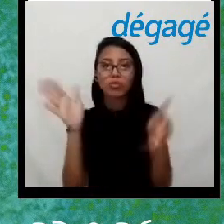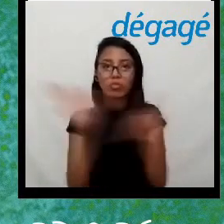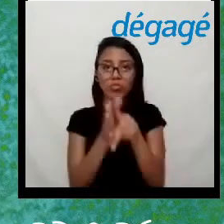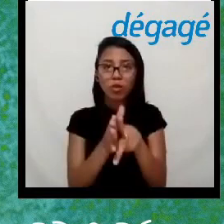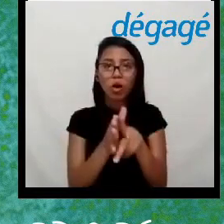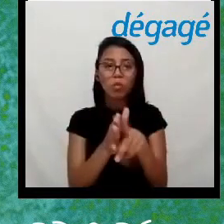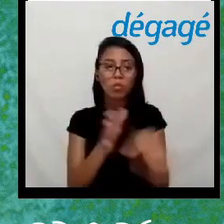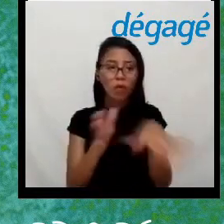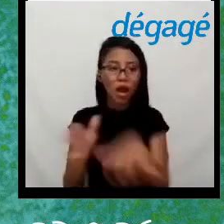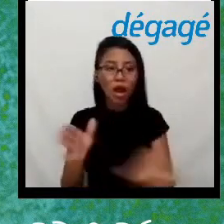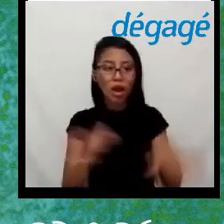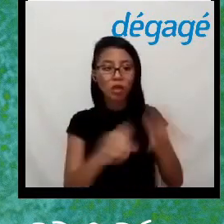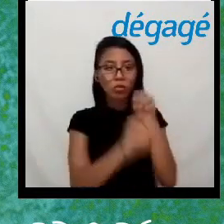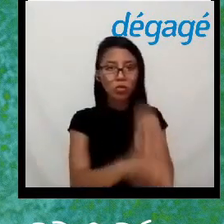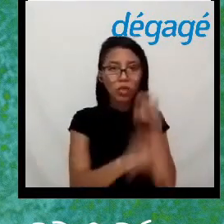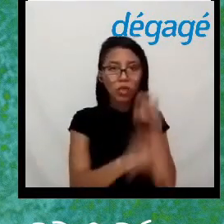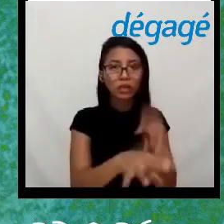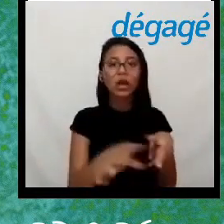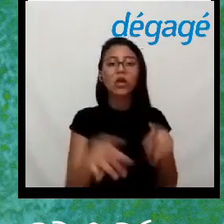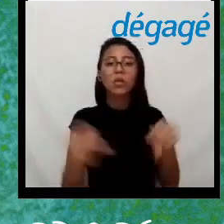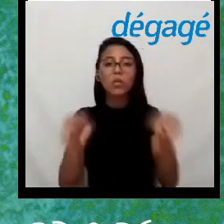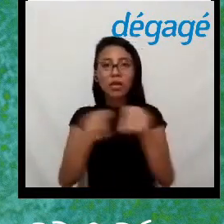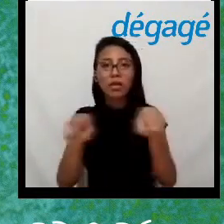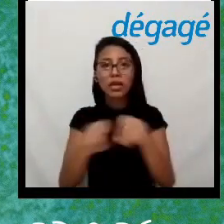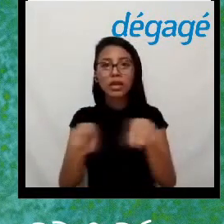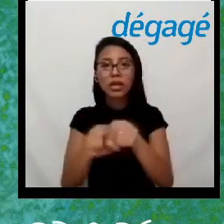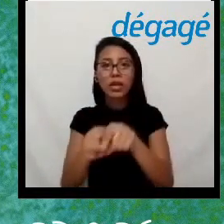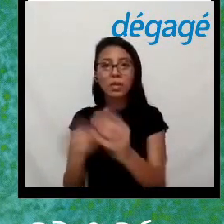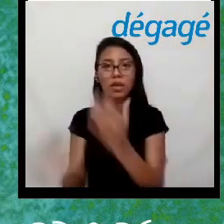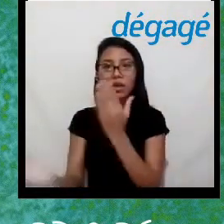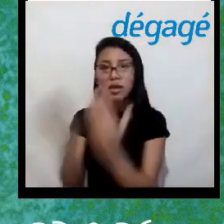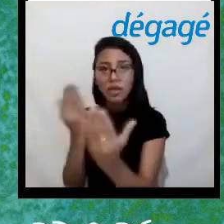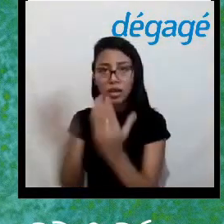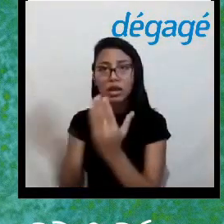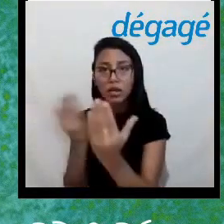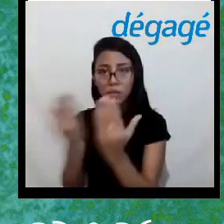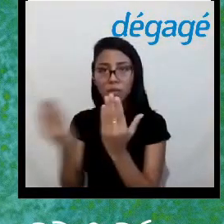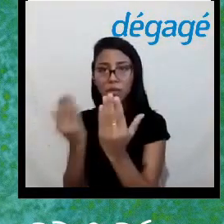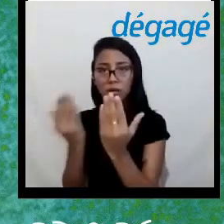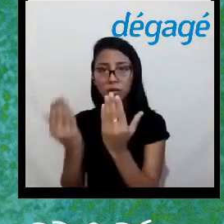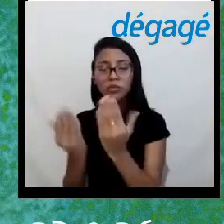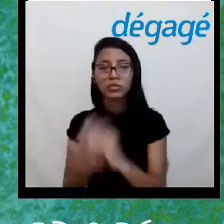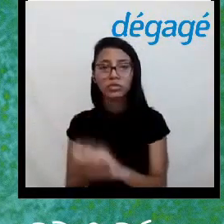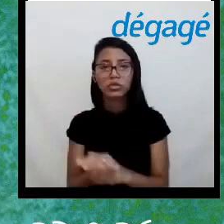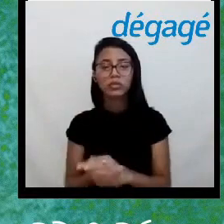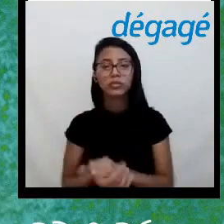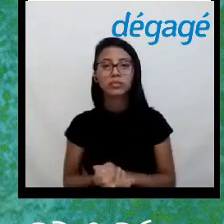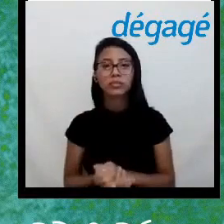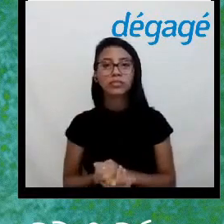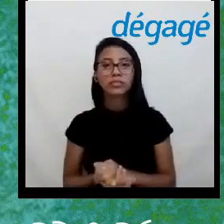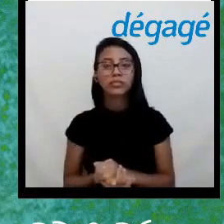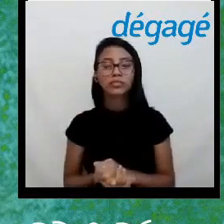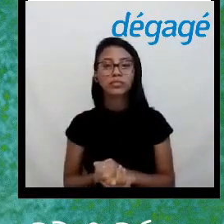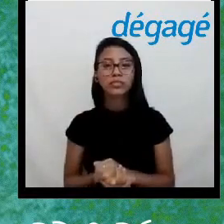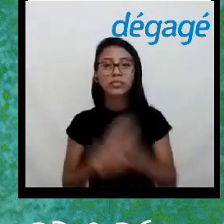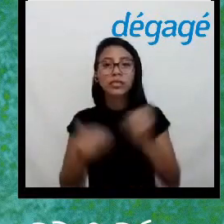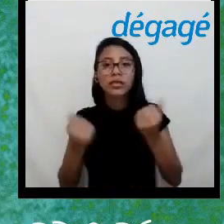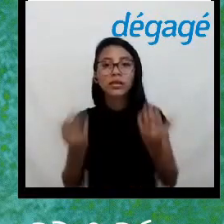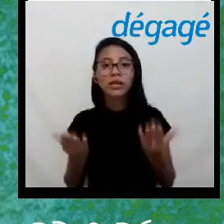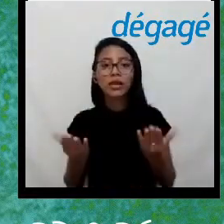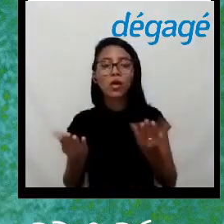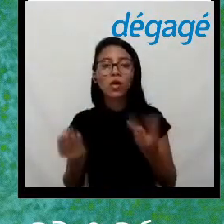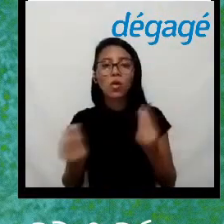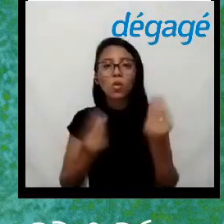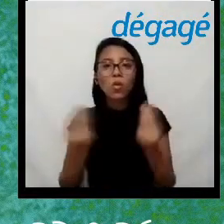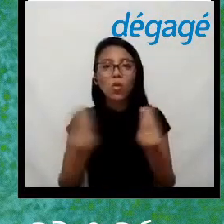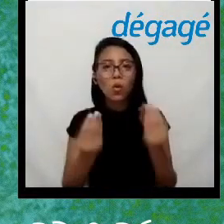assuma sozinha as etapas mais críticas após a percepção do desenvolvimento atípico do filho, é